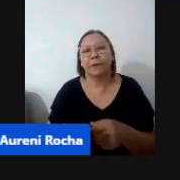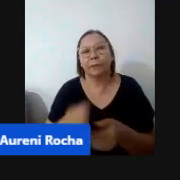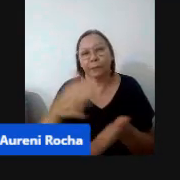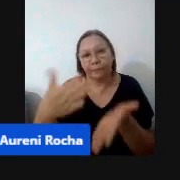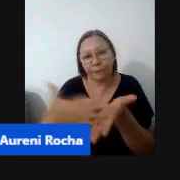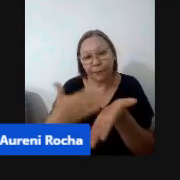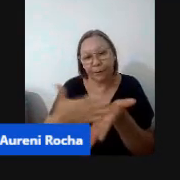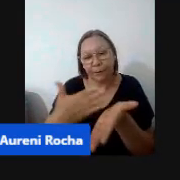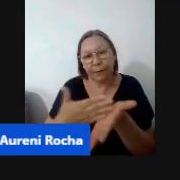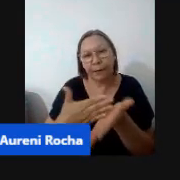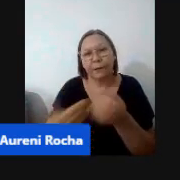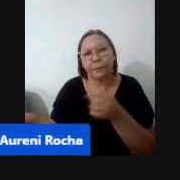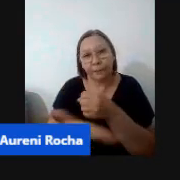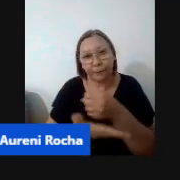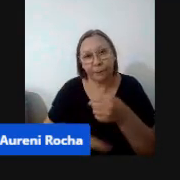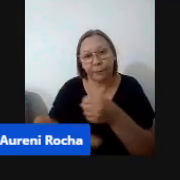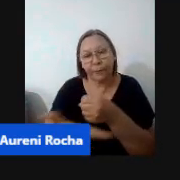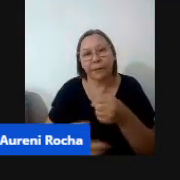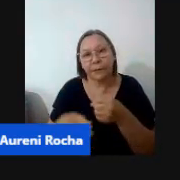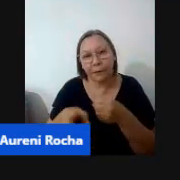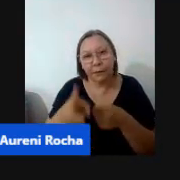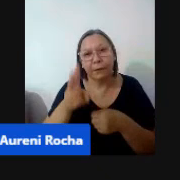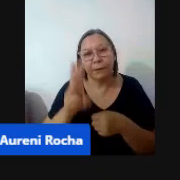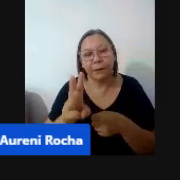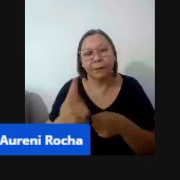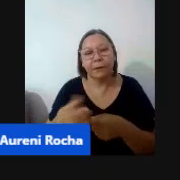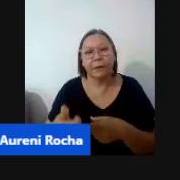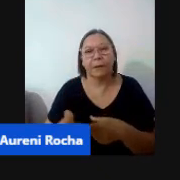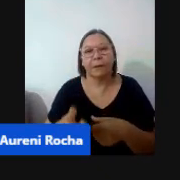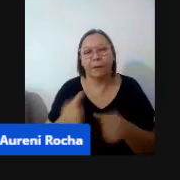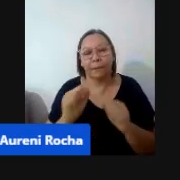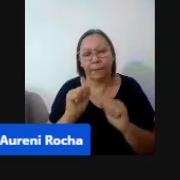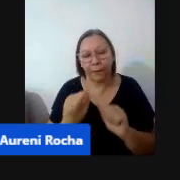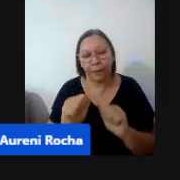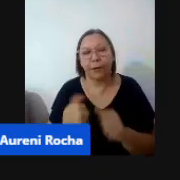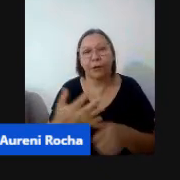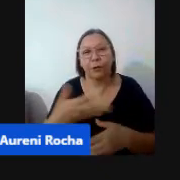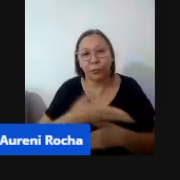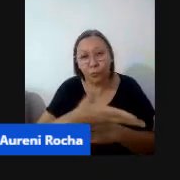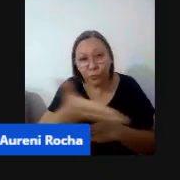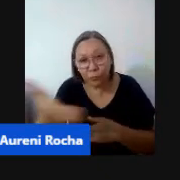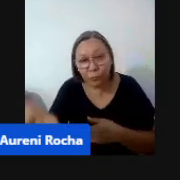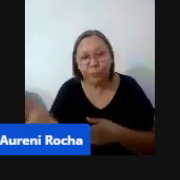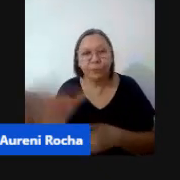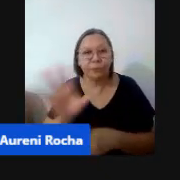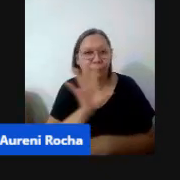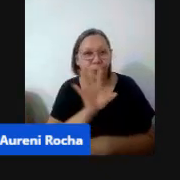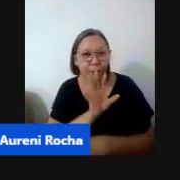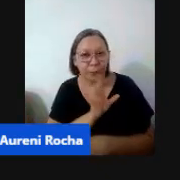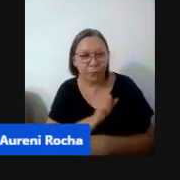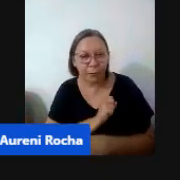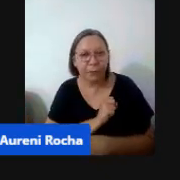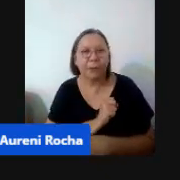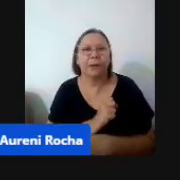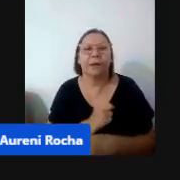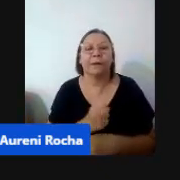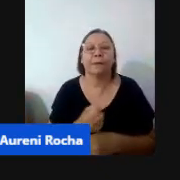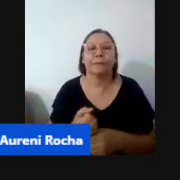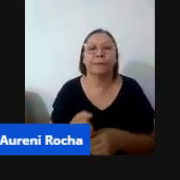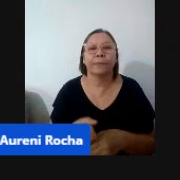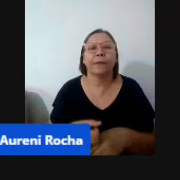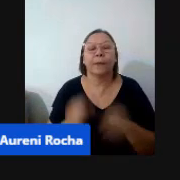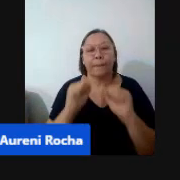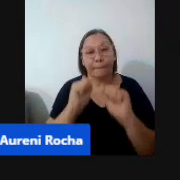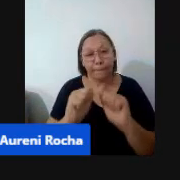que todos vocês tenham gostado e apreciado esse conteúdo, e que vocês também utilizem o